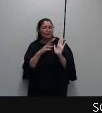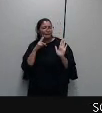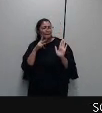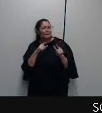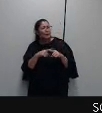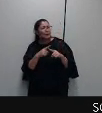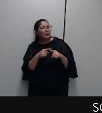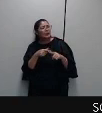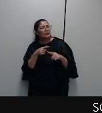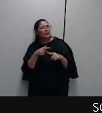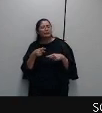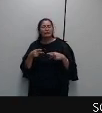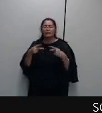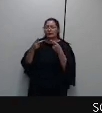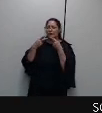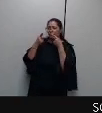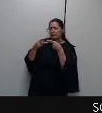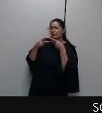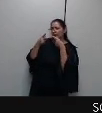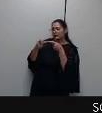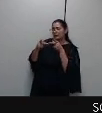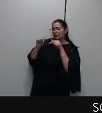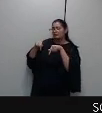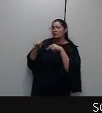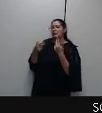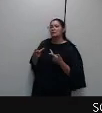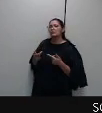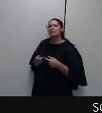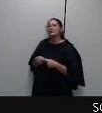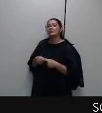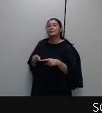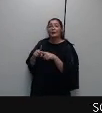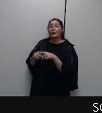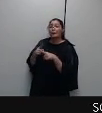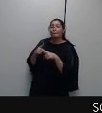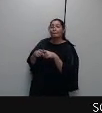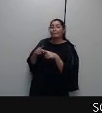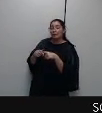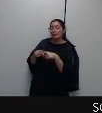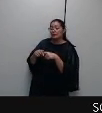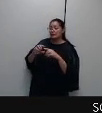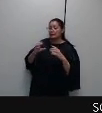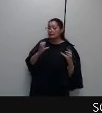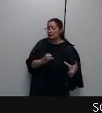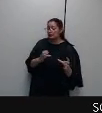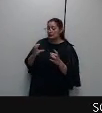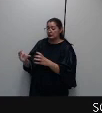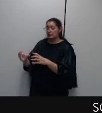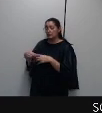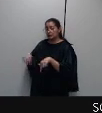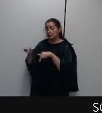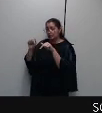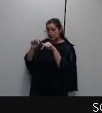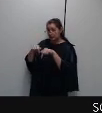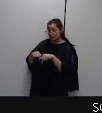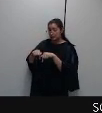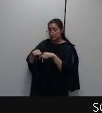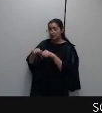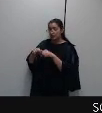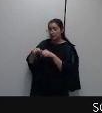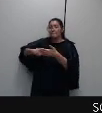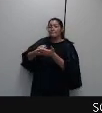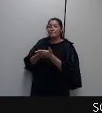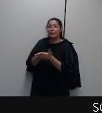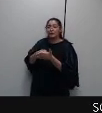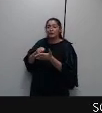destacar aqui esse processo porque em algumas situações desse caso mas já aplicamos sou uma certa